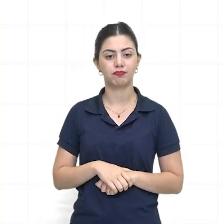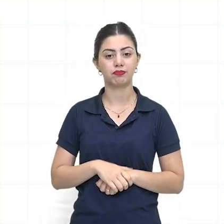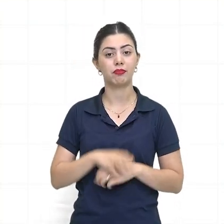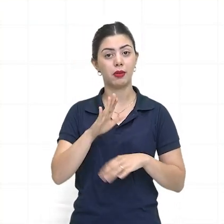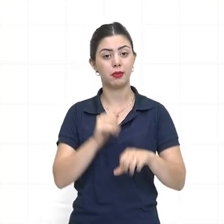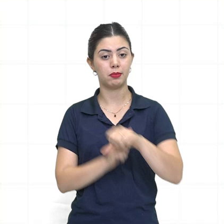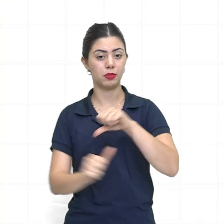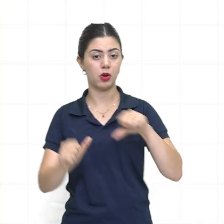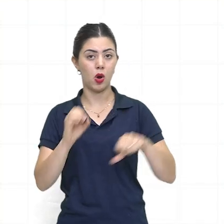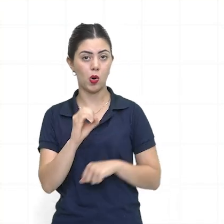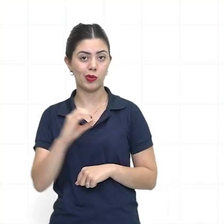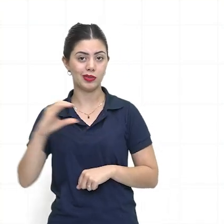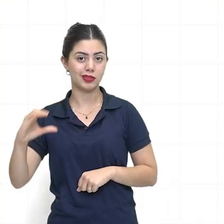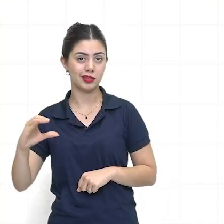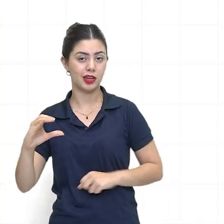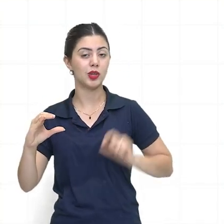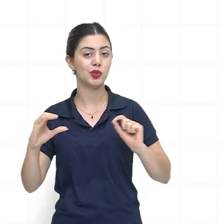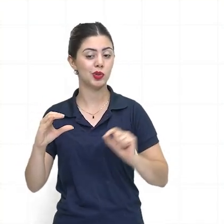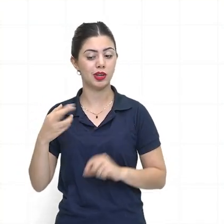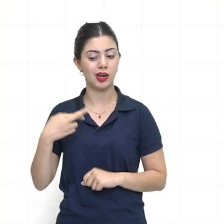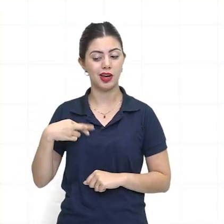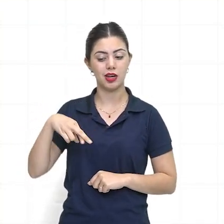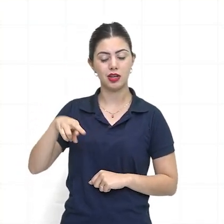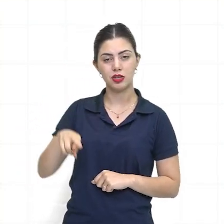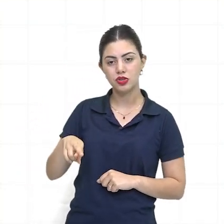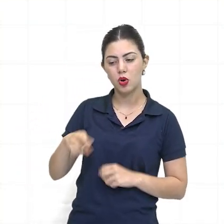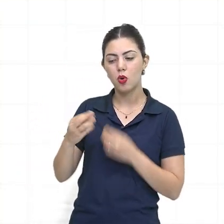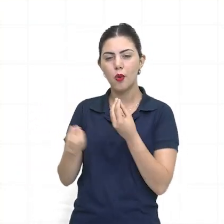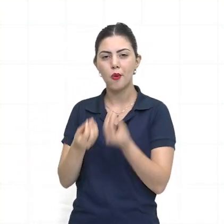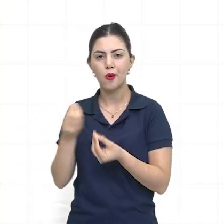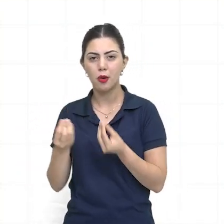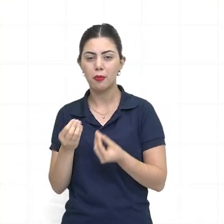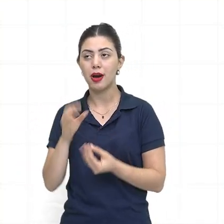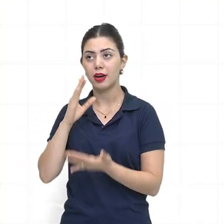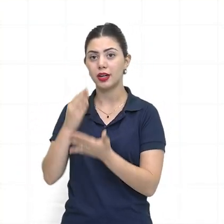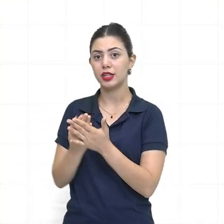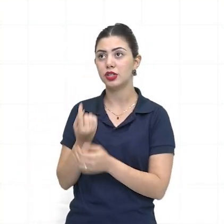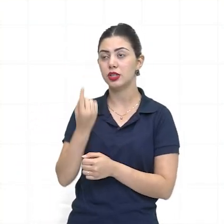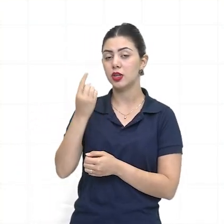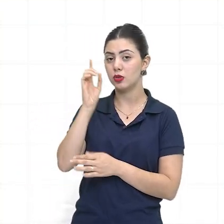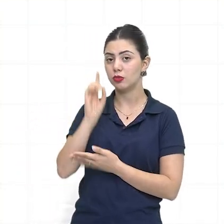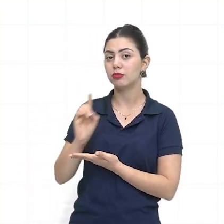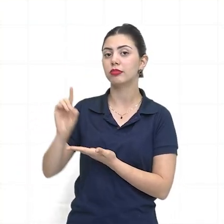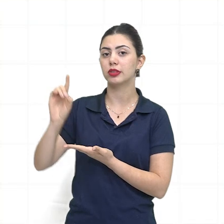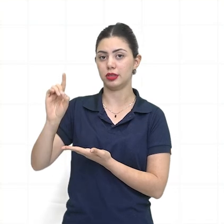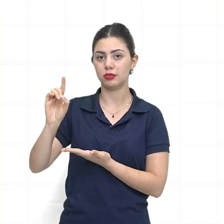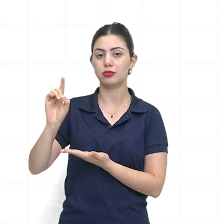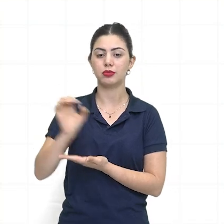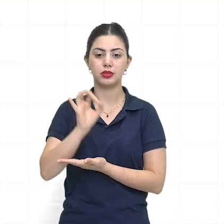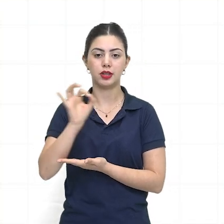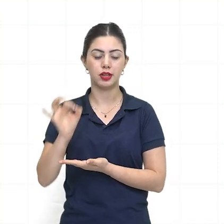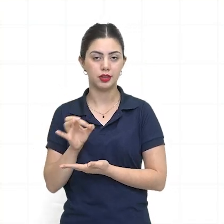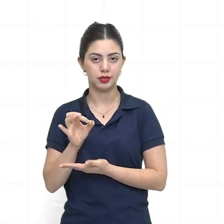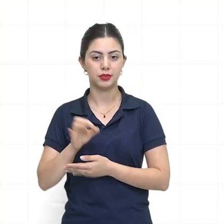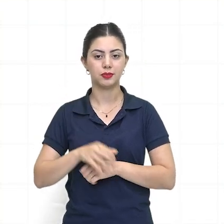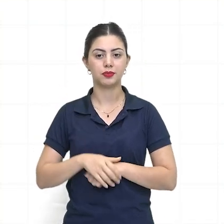religiões ocidentais nós vamos ver que elas são religiões monoteístas, por ter um único Deus, e